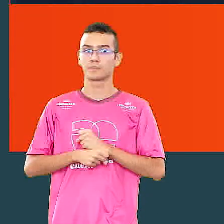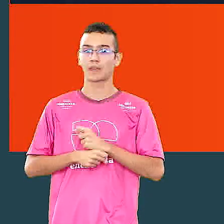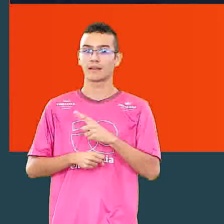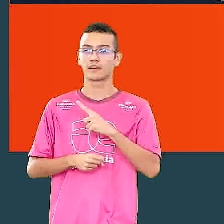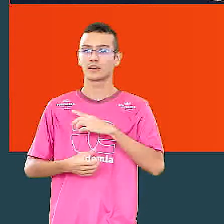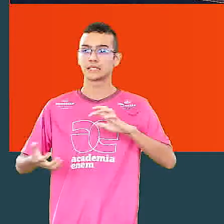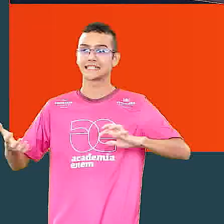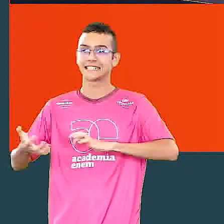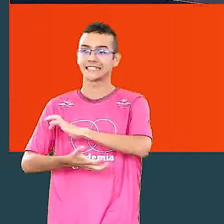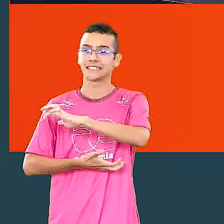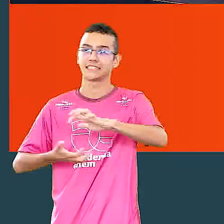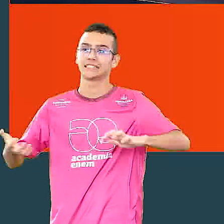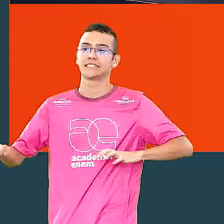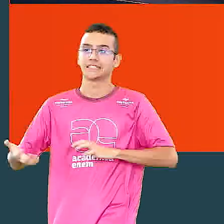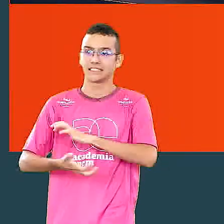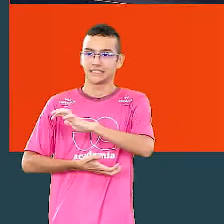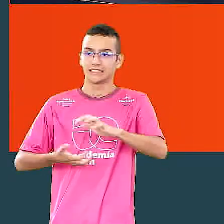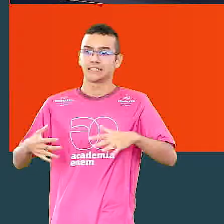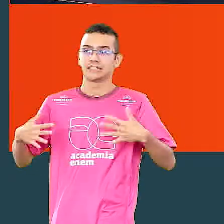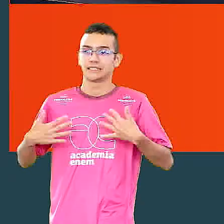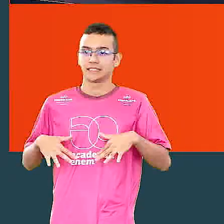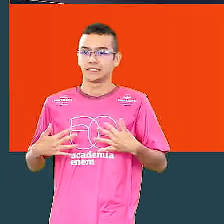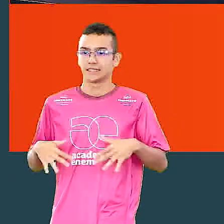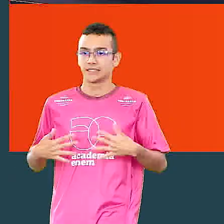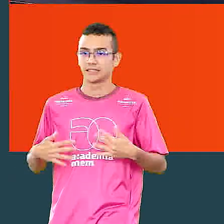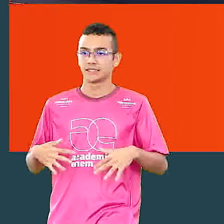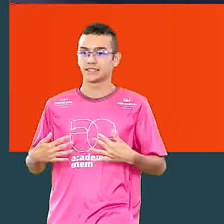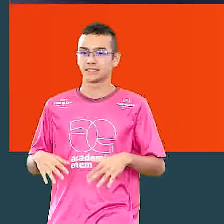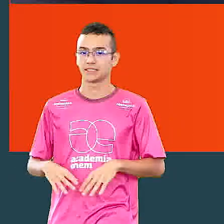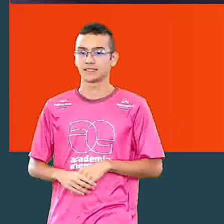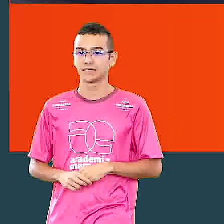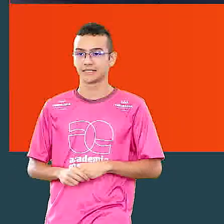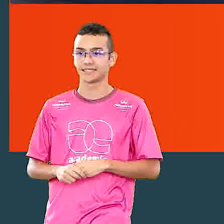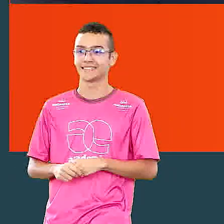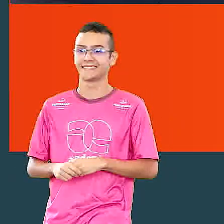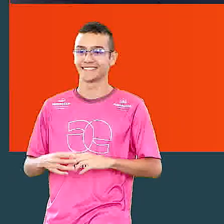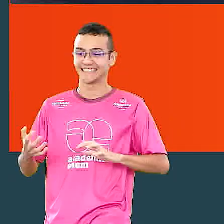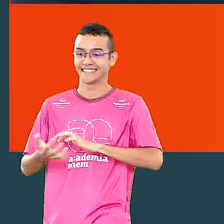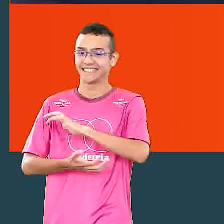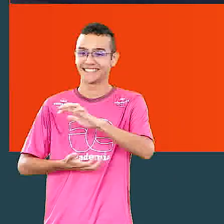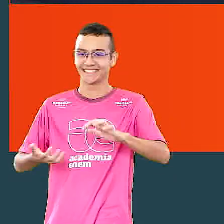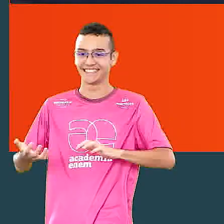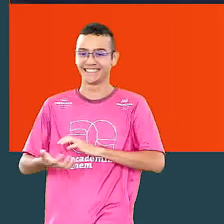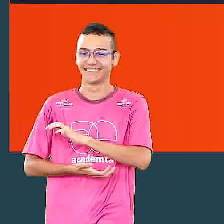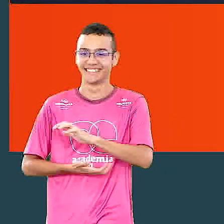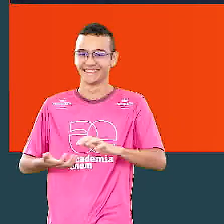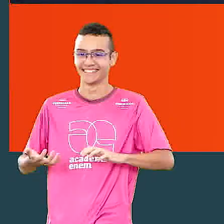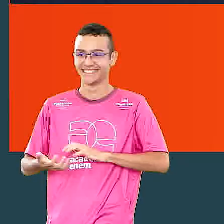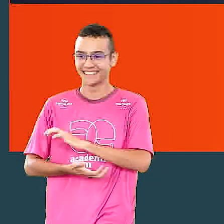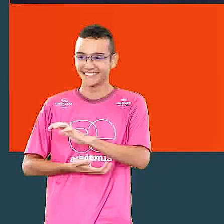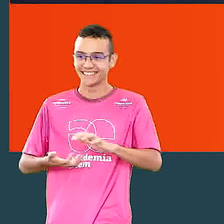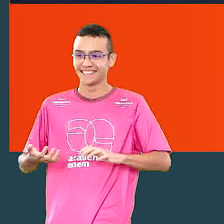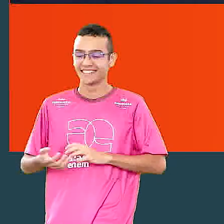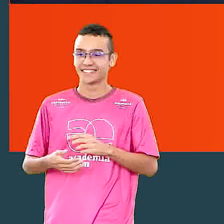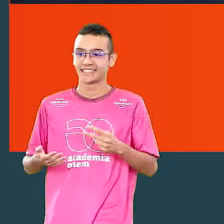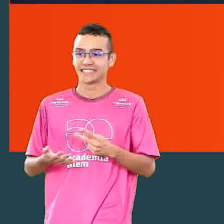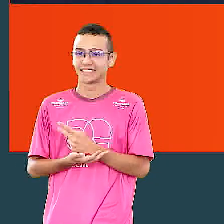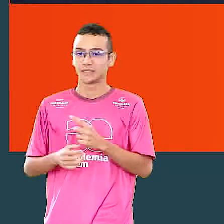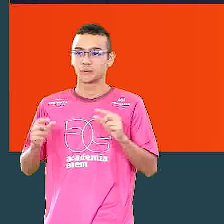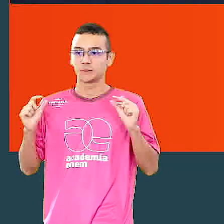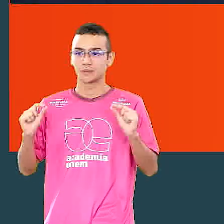greve, tá certo? Uma grande greve. E essa greve, ela vai fazer com que os trabalhadores peçam algumas